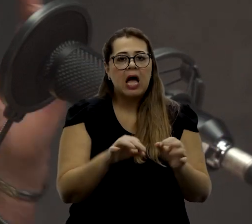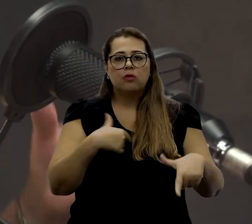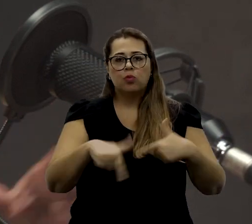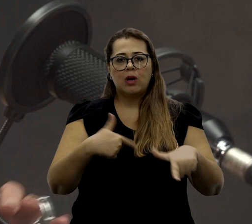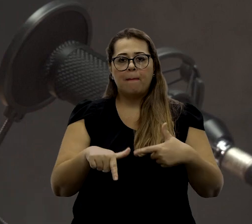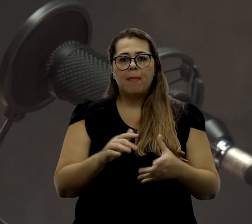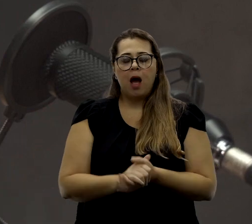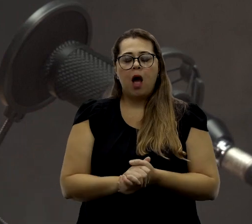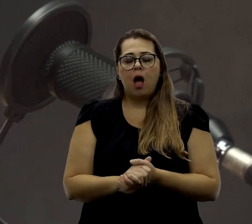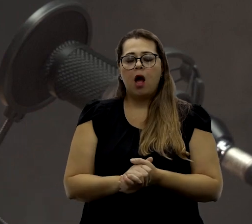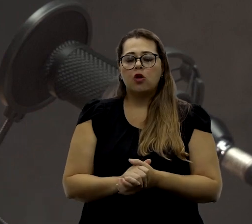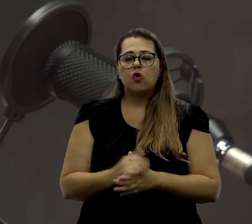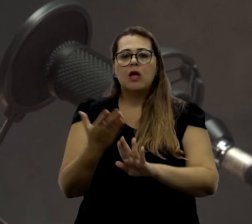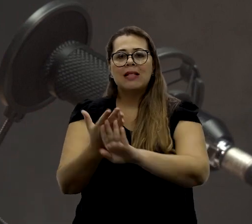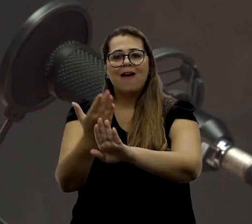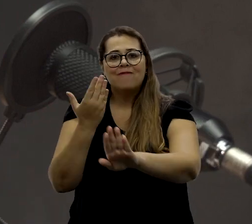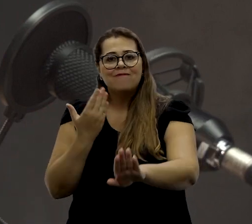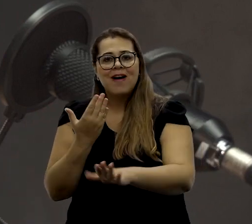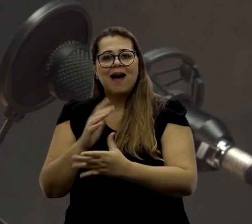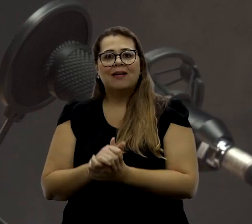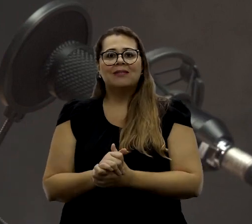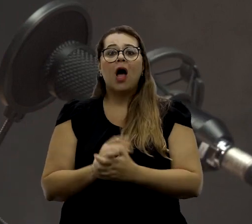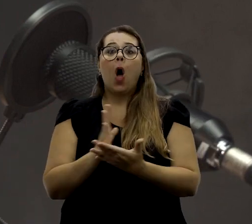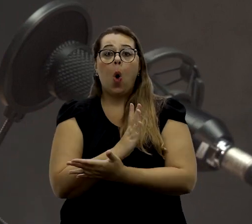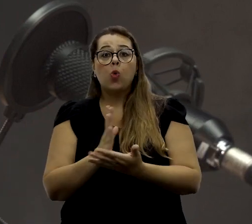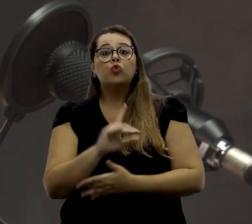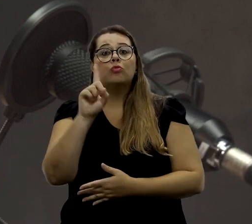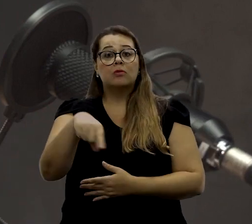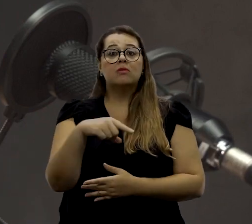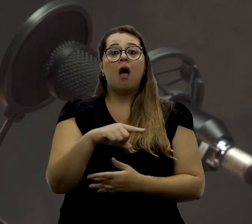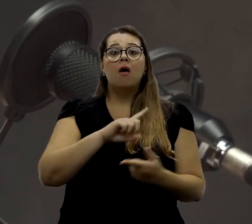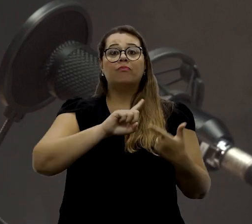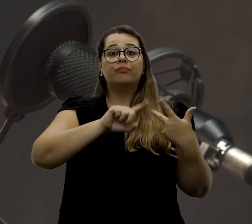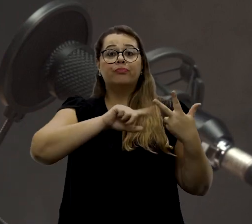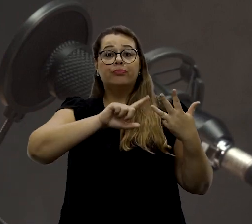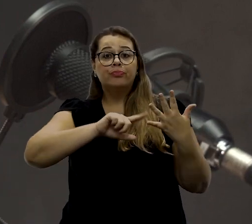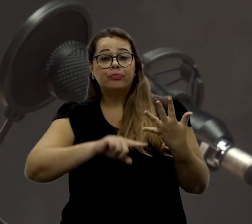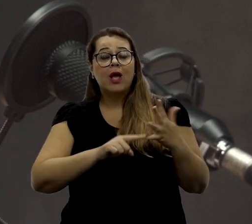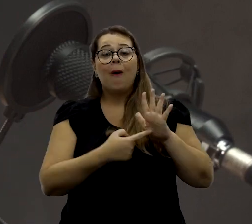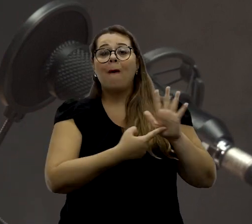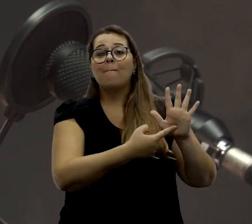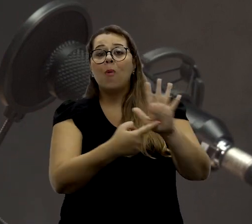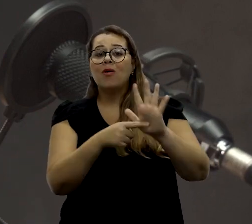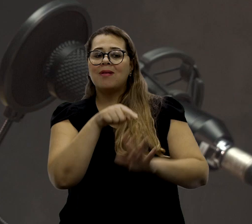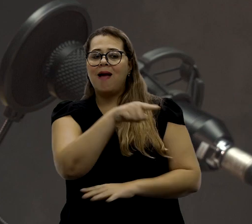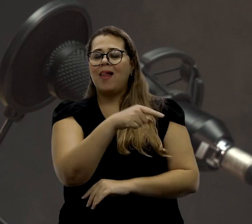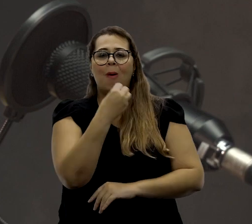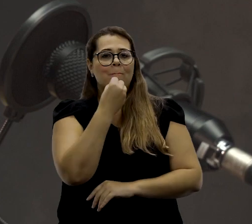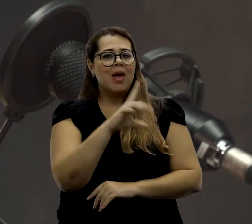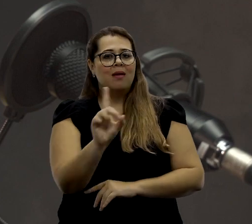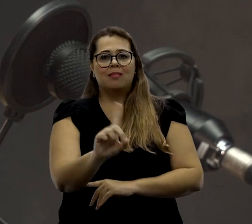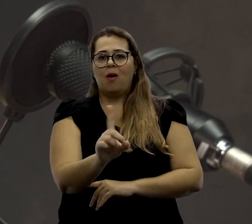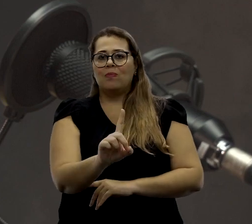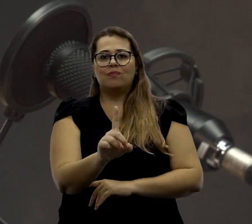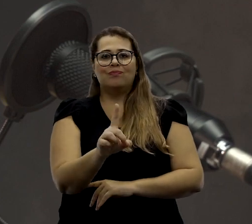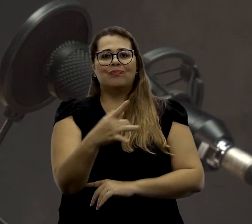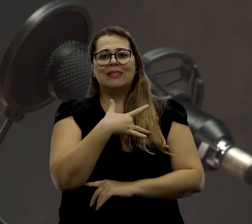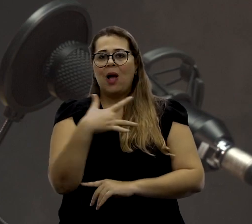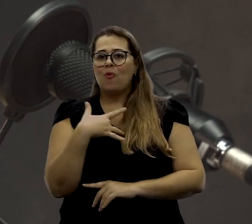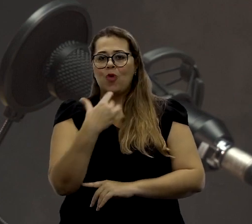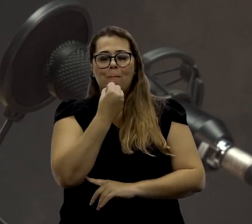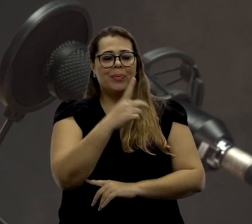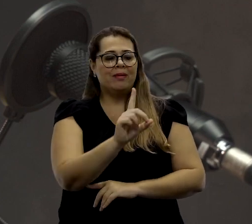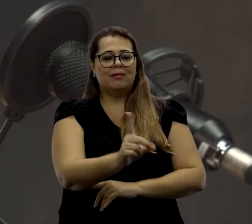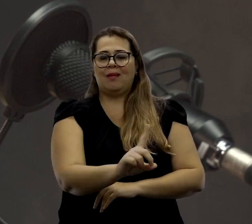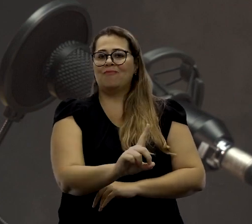das relações sociais, né? Então, são sintomas, né, que denunciam que ali não está muito bem, as